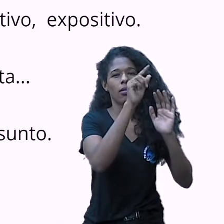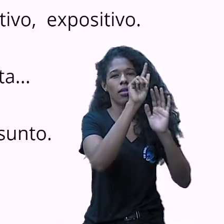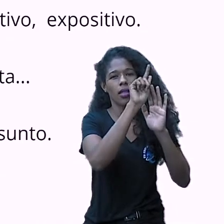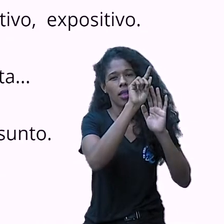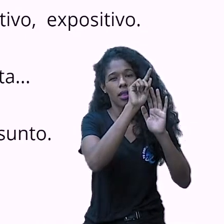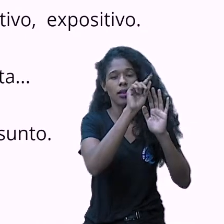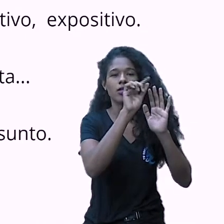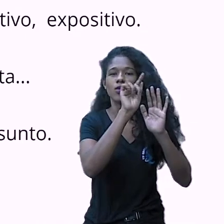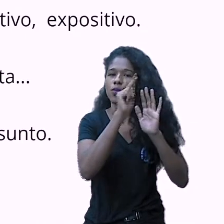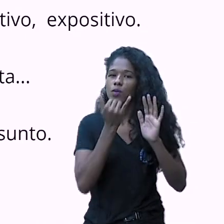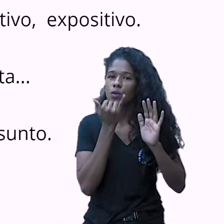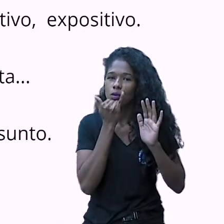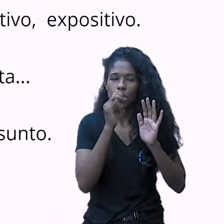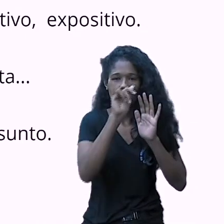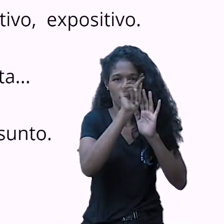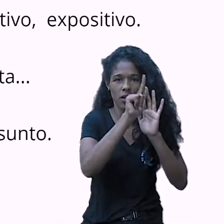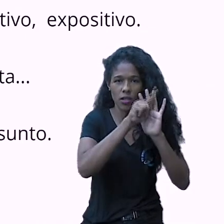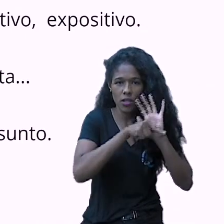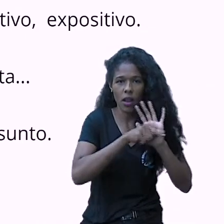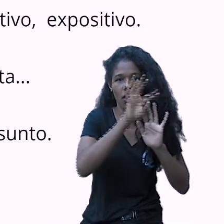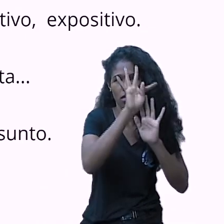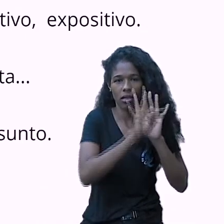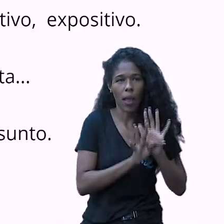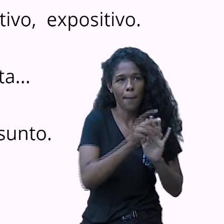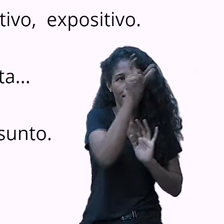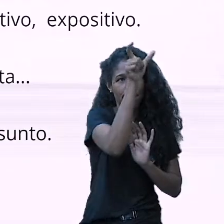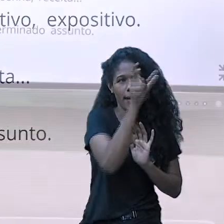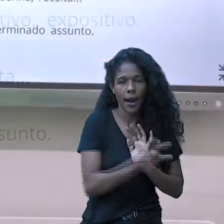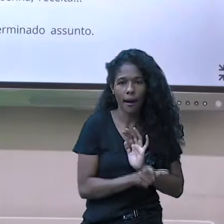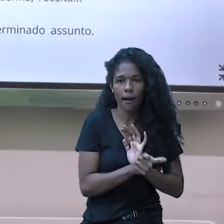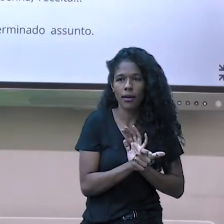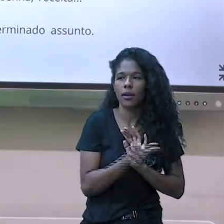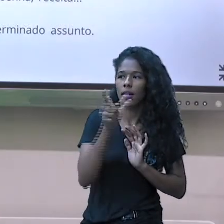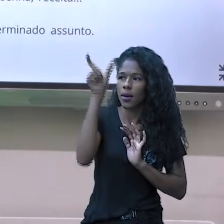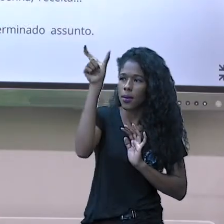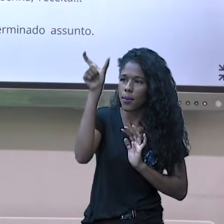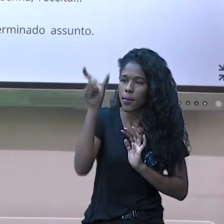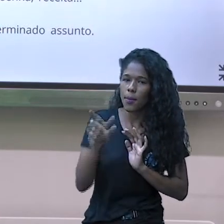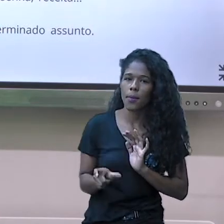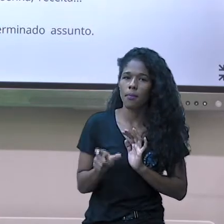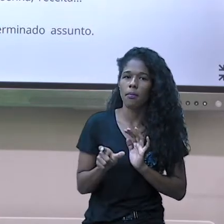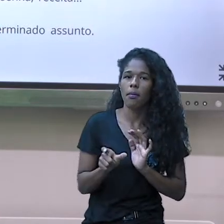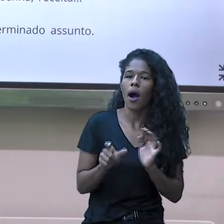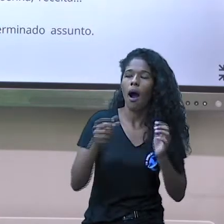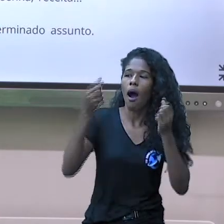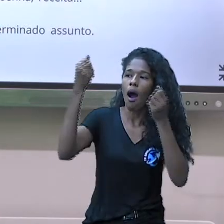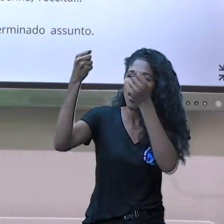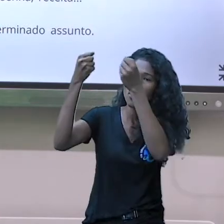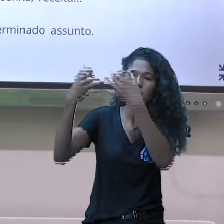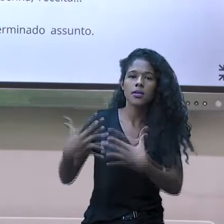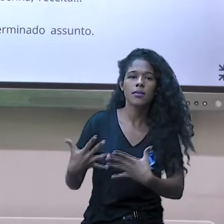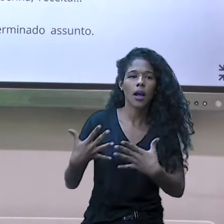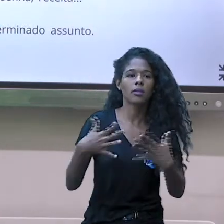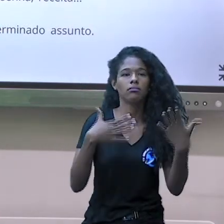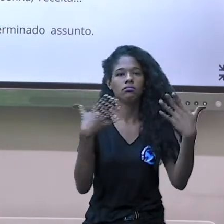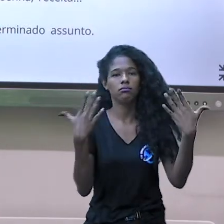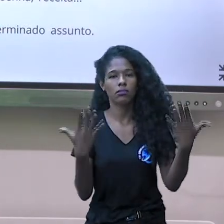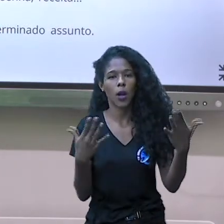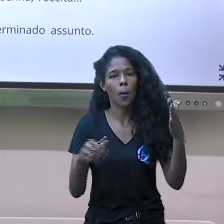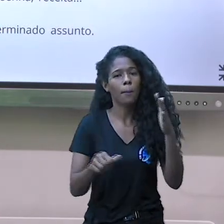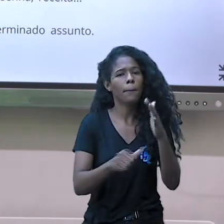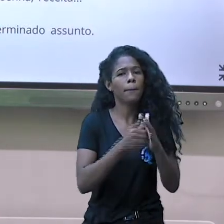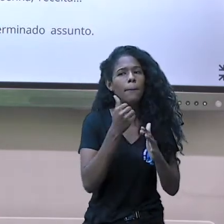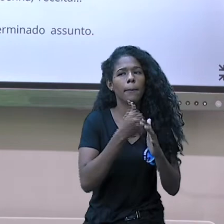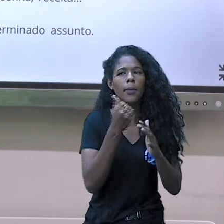um tema ou assunto por meio de argumentações. Esse tá fácil, né, gente? É o quê? Texto dissertativo. Cadê ele aqui,